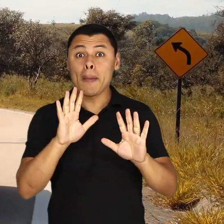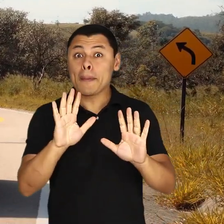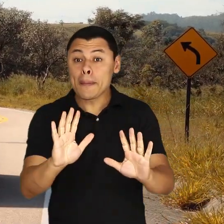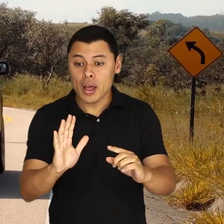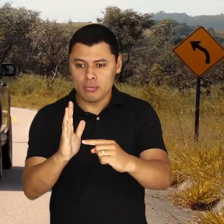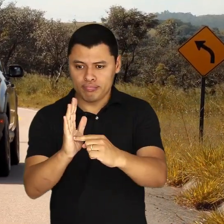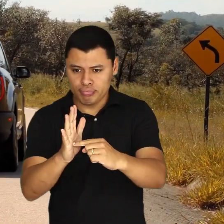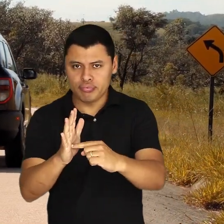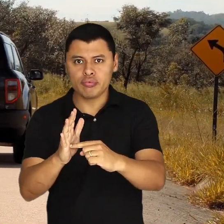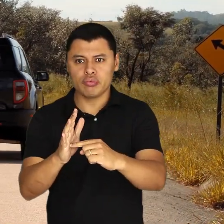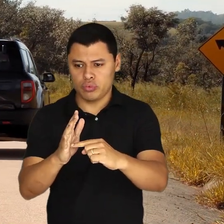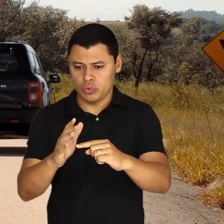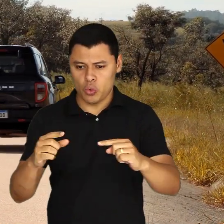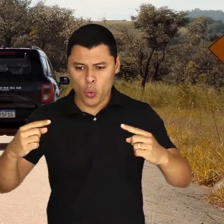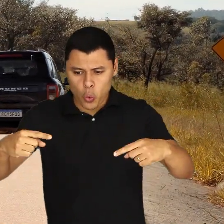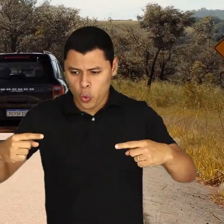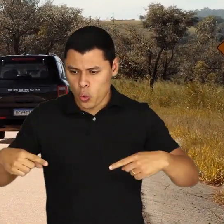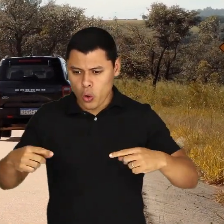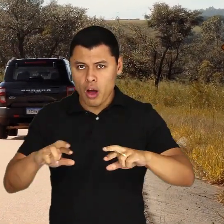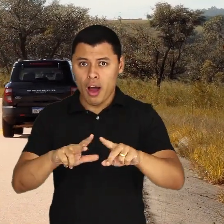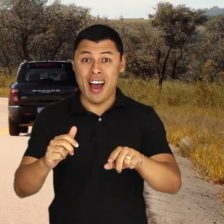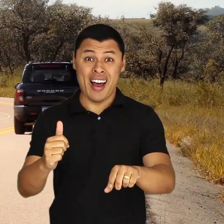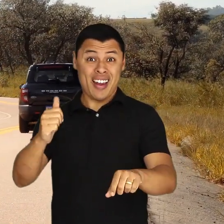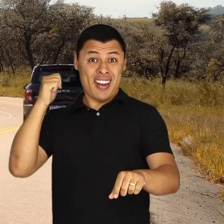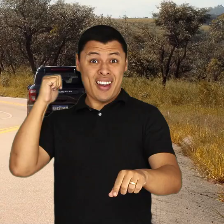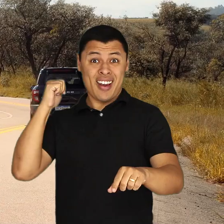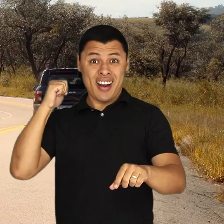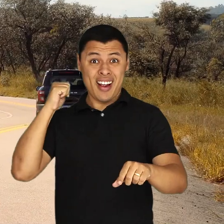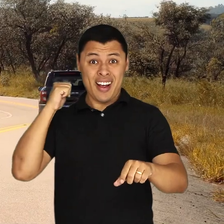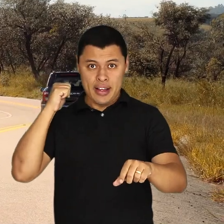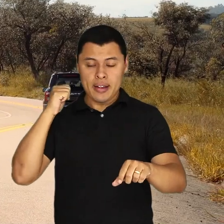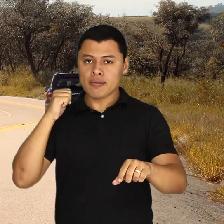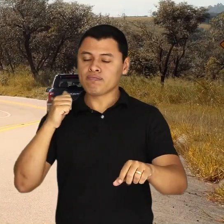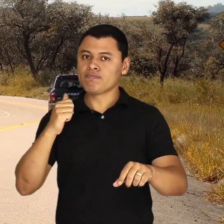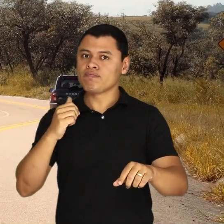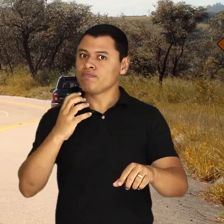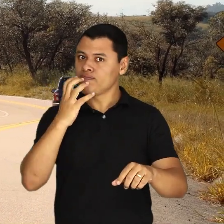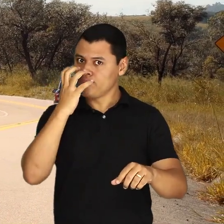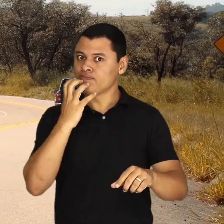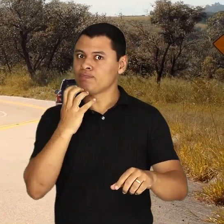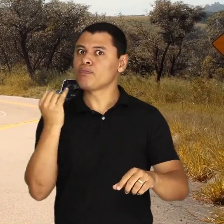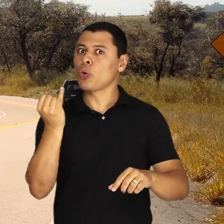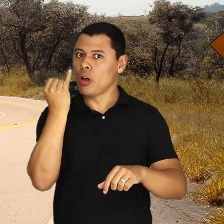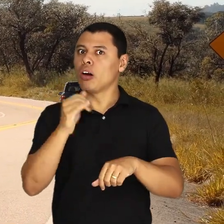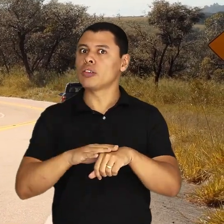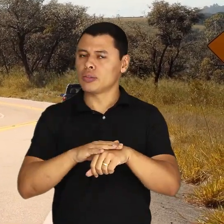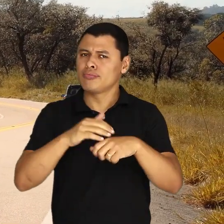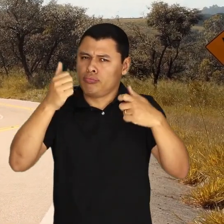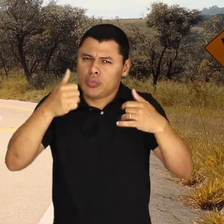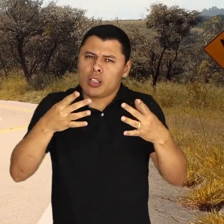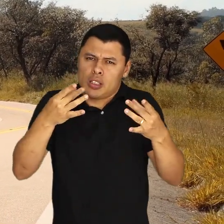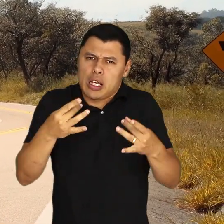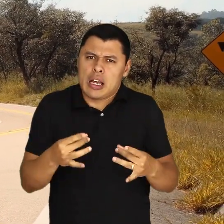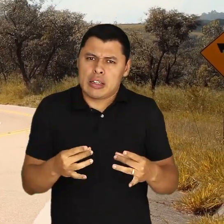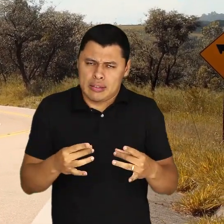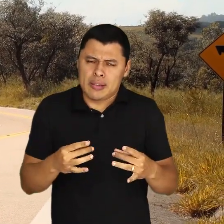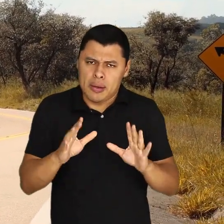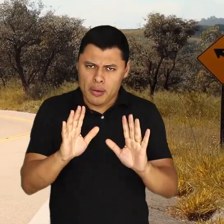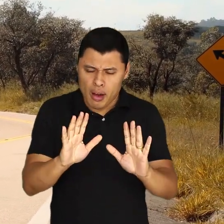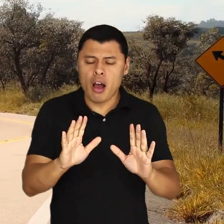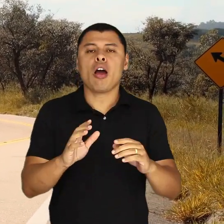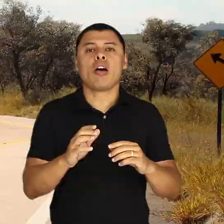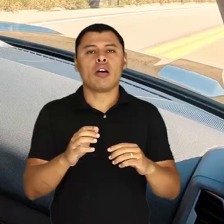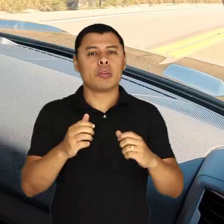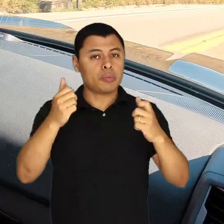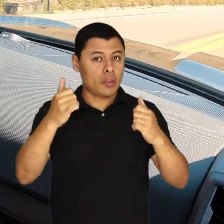que aqui a gente tem um pulo do gato muito legal, que é o diferencial traseiro, pessoal. Isso é muito sério, é um papo um pouco técnico, mas vale